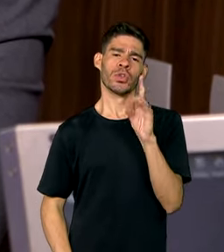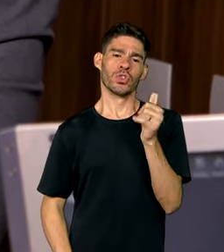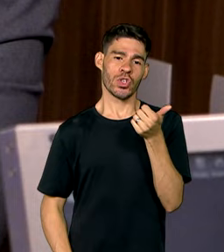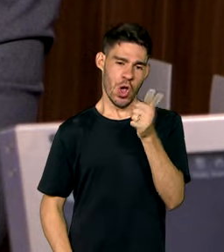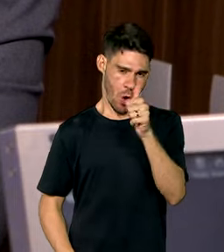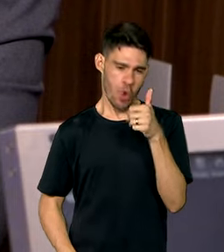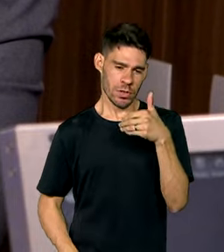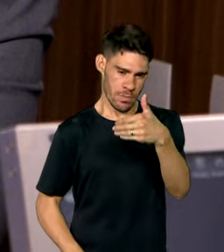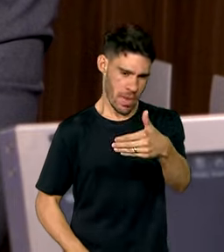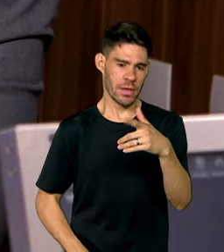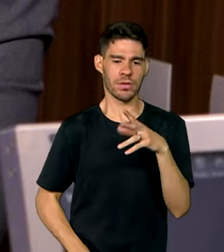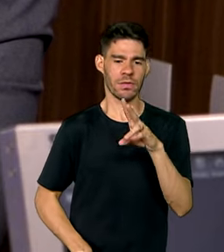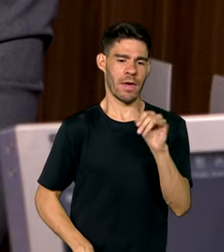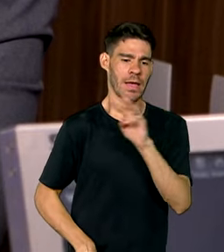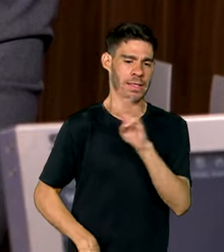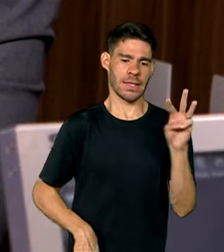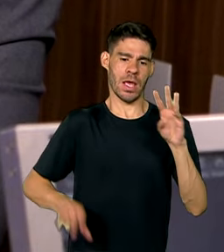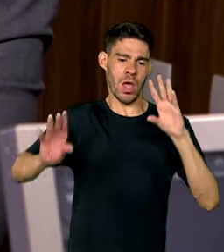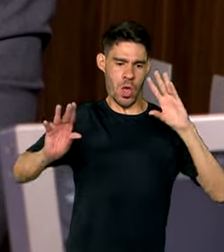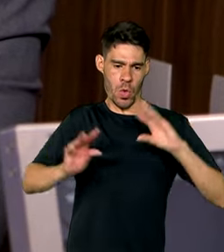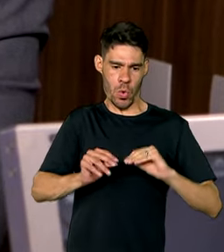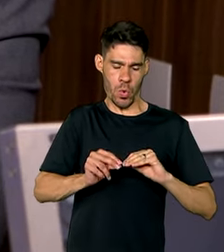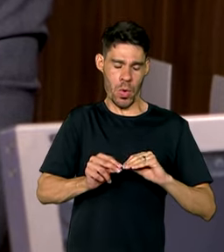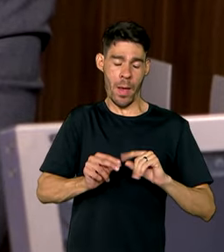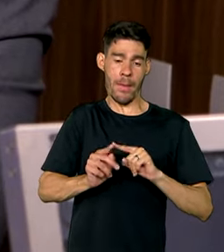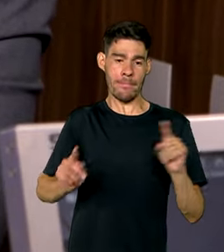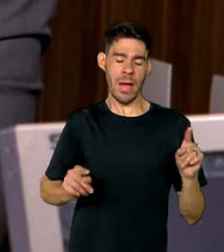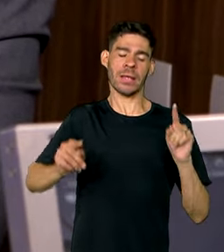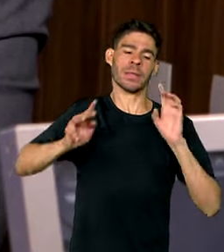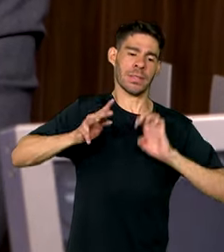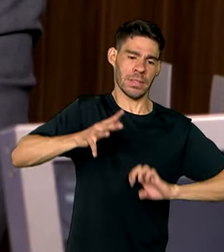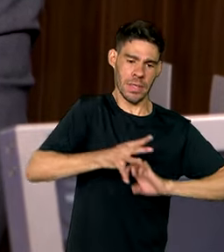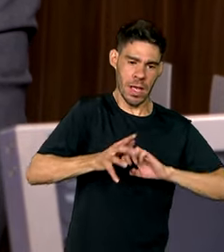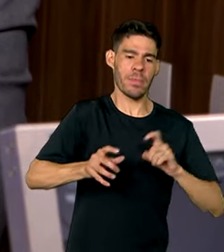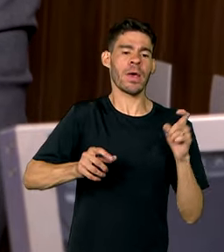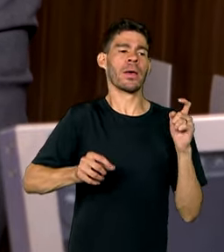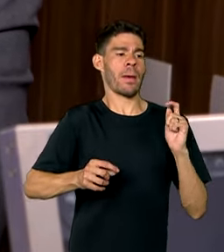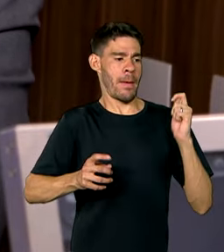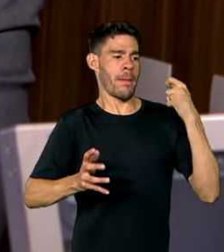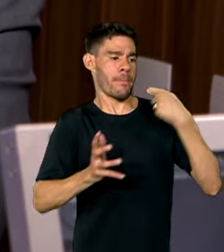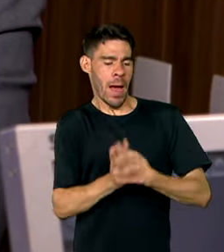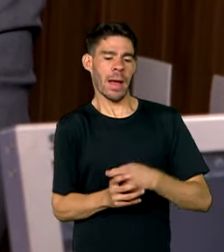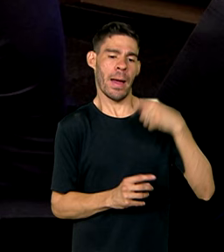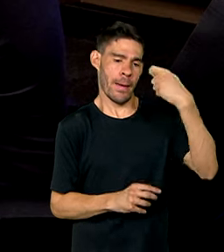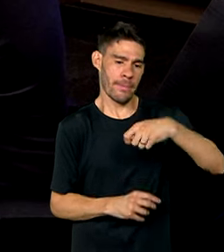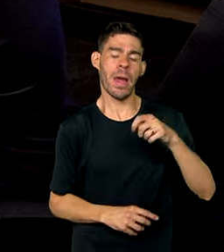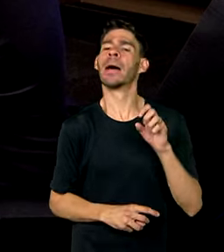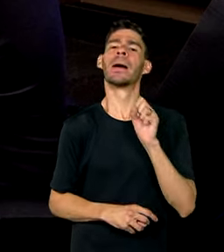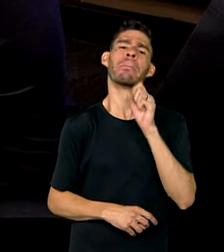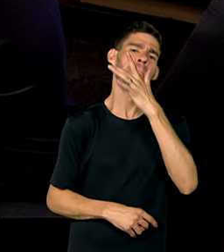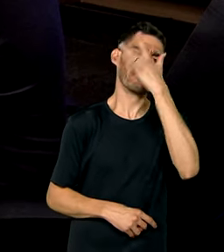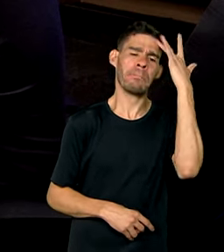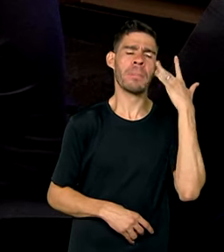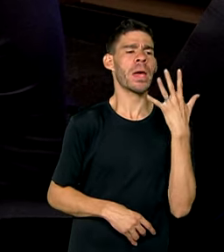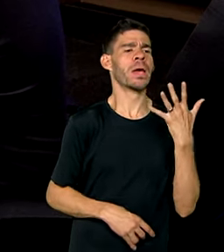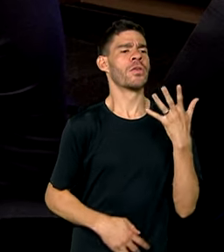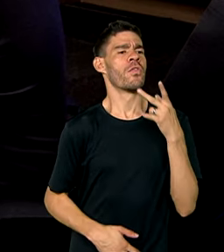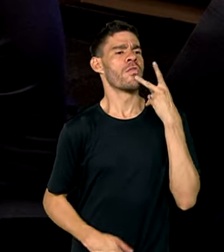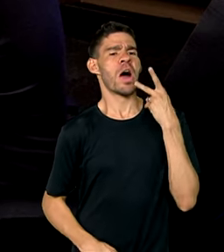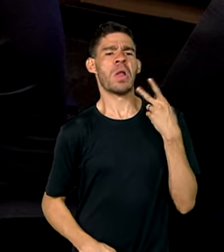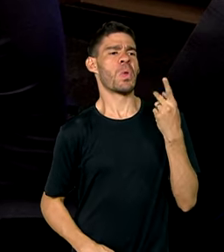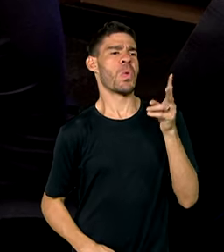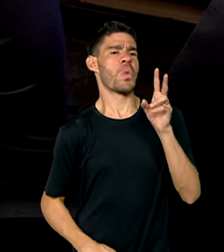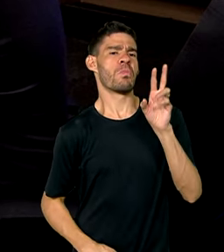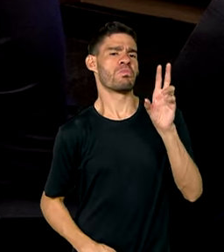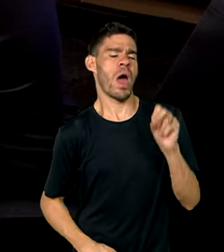aí esses sites não estão mais disponíveis, mas as empresas vão ter que devolver esse dinheiro. E aí, se a pessoa receber uma negativa ou